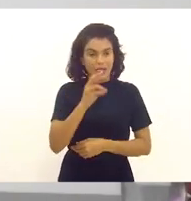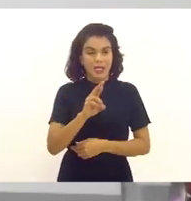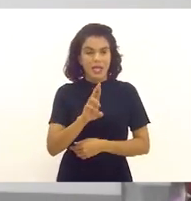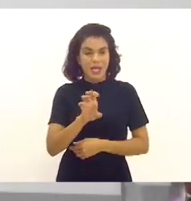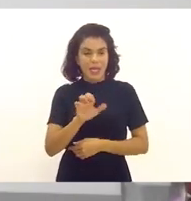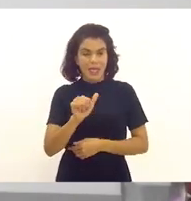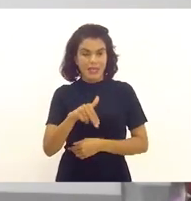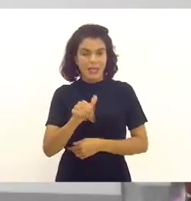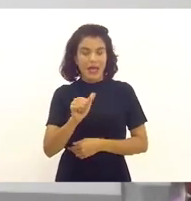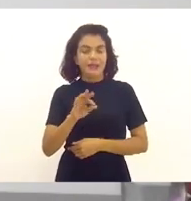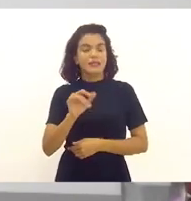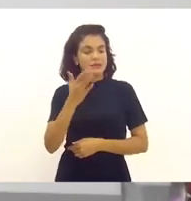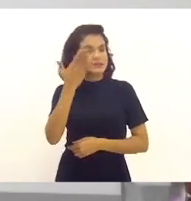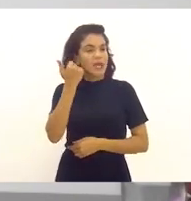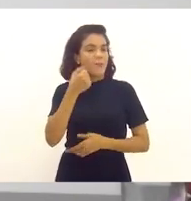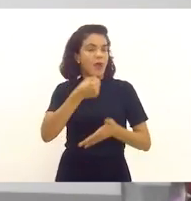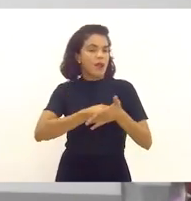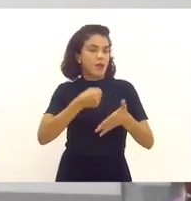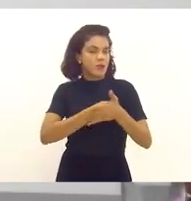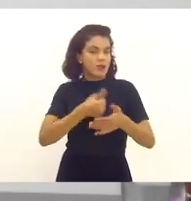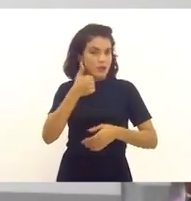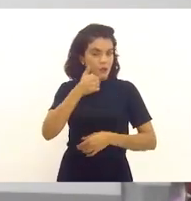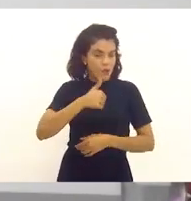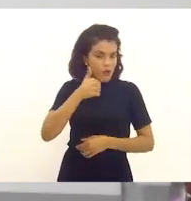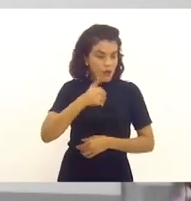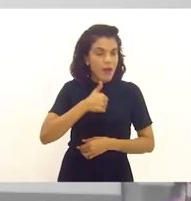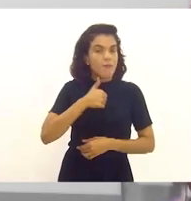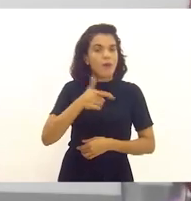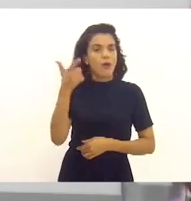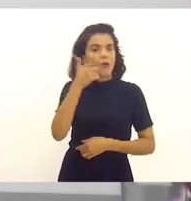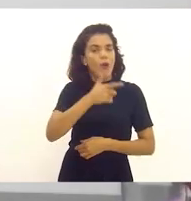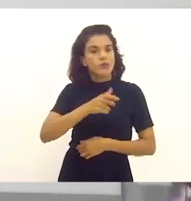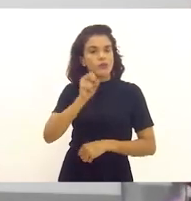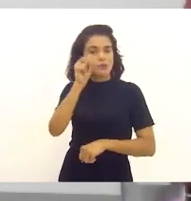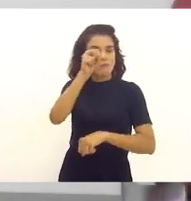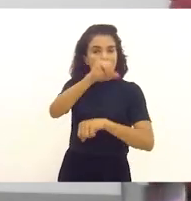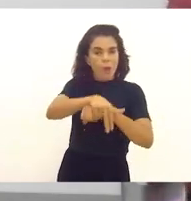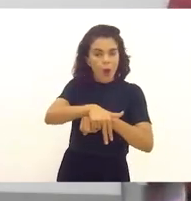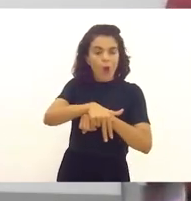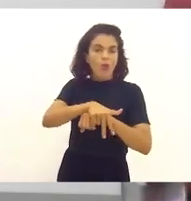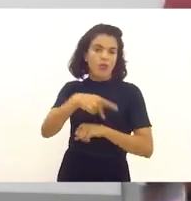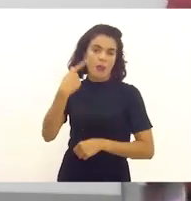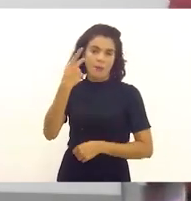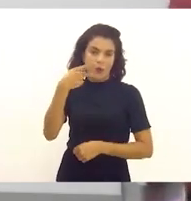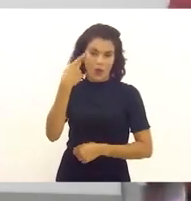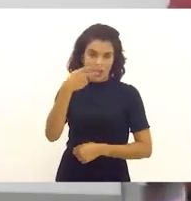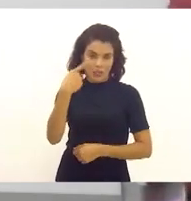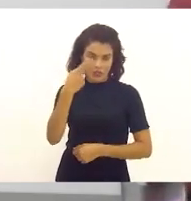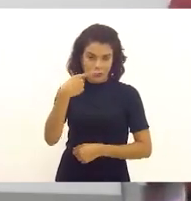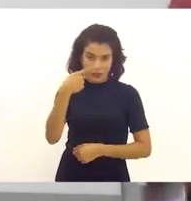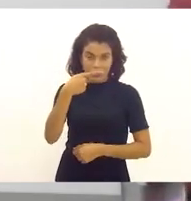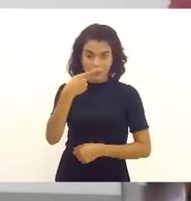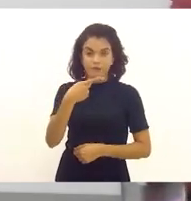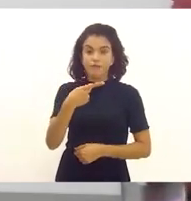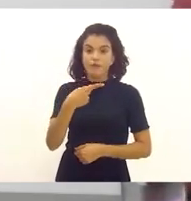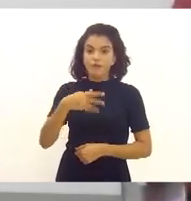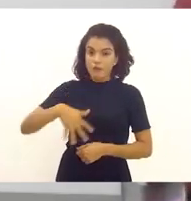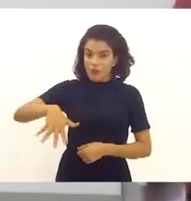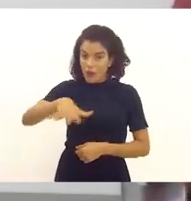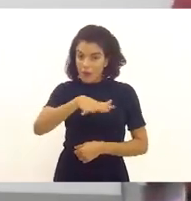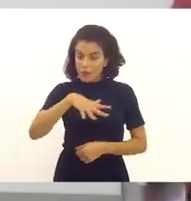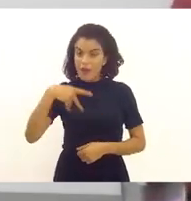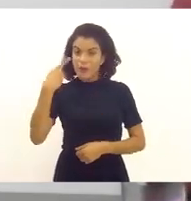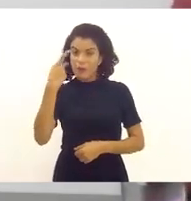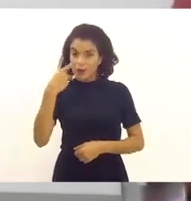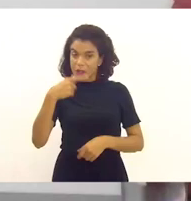da luta que é para as mulheres serem políticas né a gente sabe que também que no ambiente de políticos